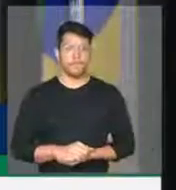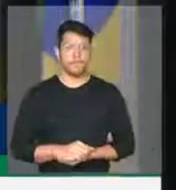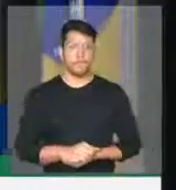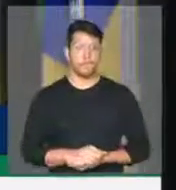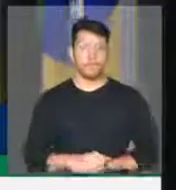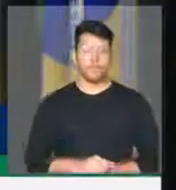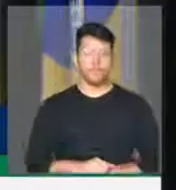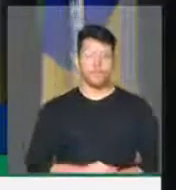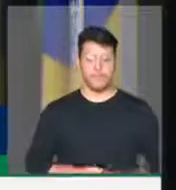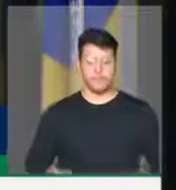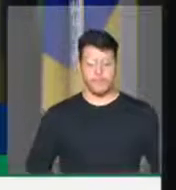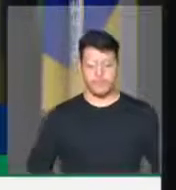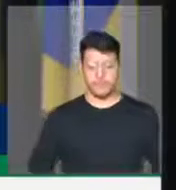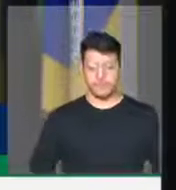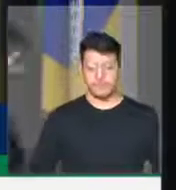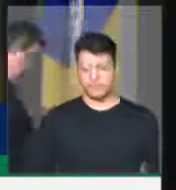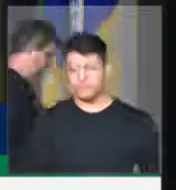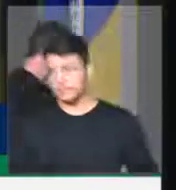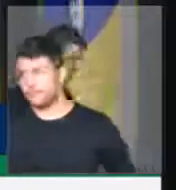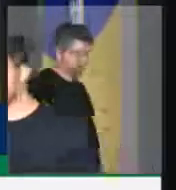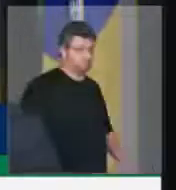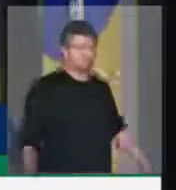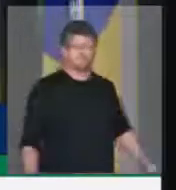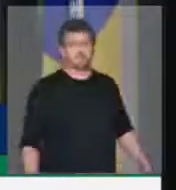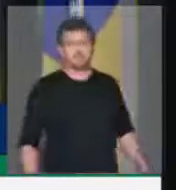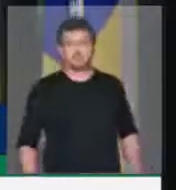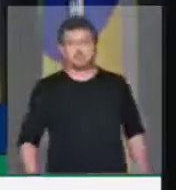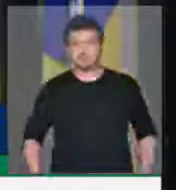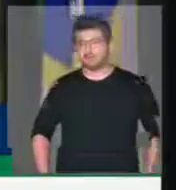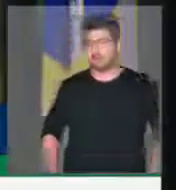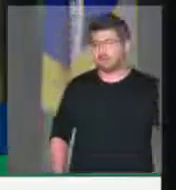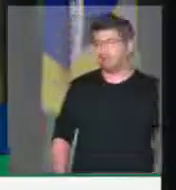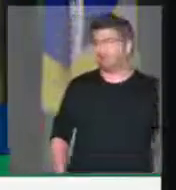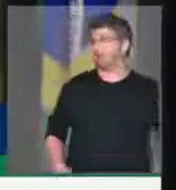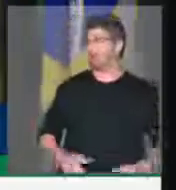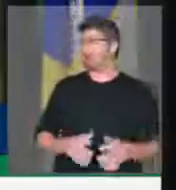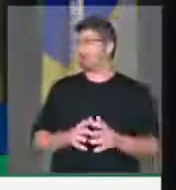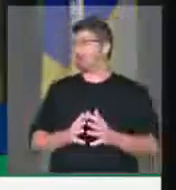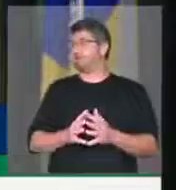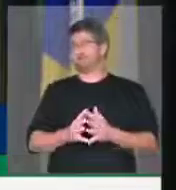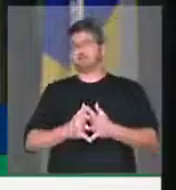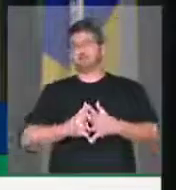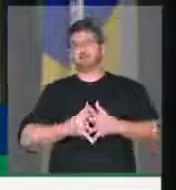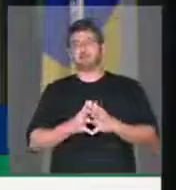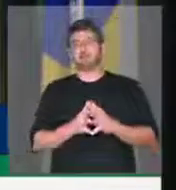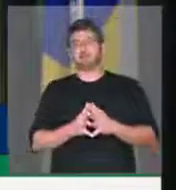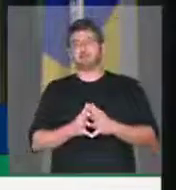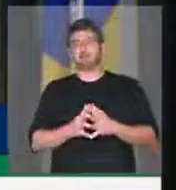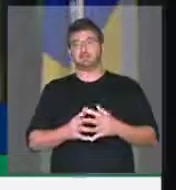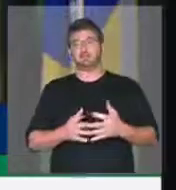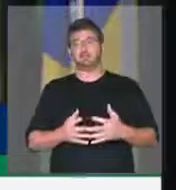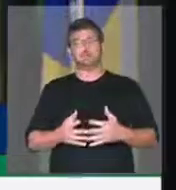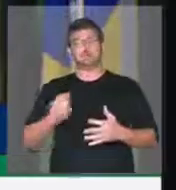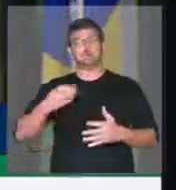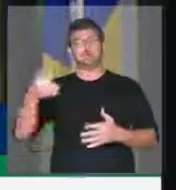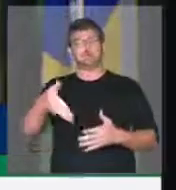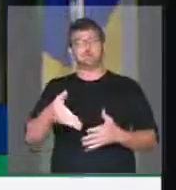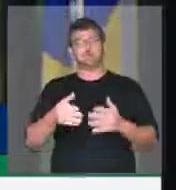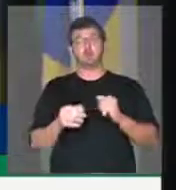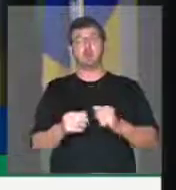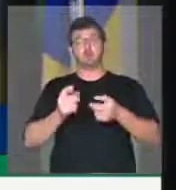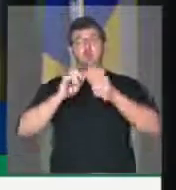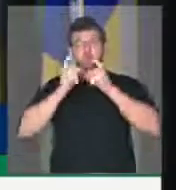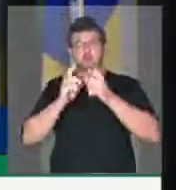demandas, de pedidos delas, e que vai levar às vezes o perfil da cidade. Estão lá presentes